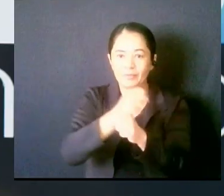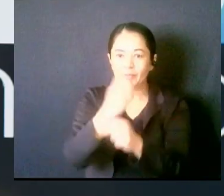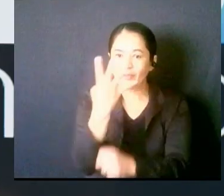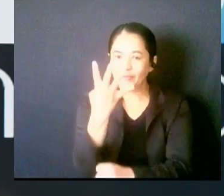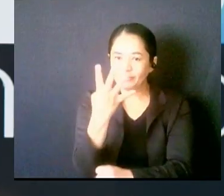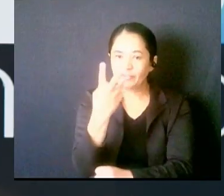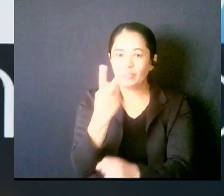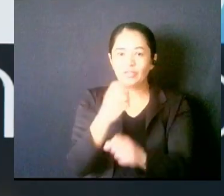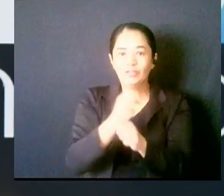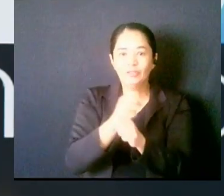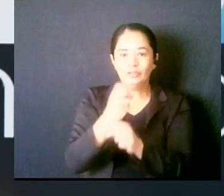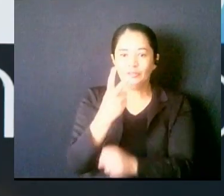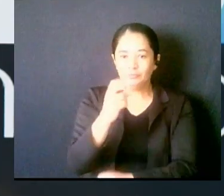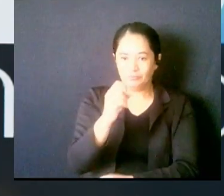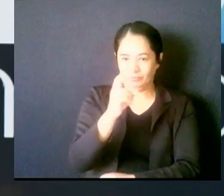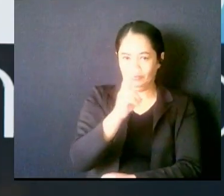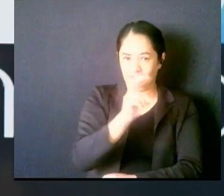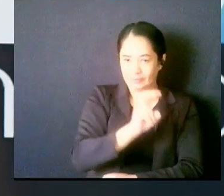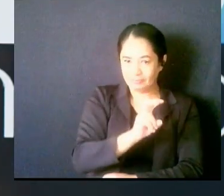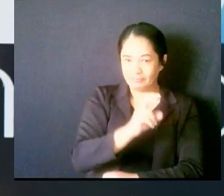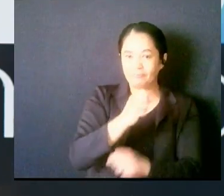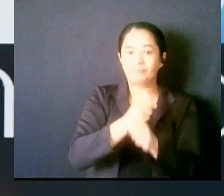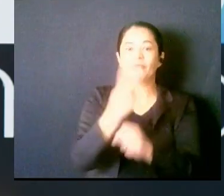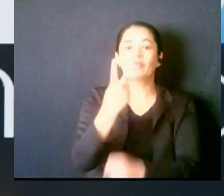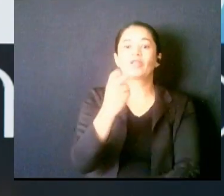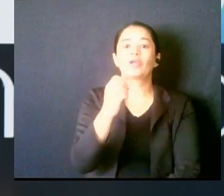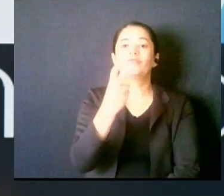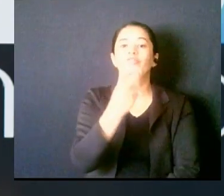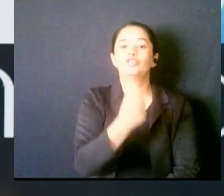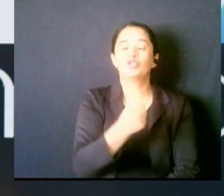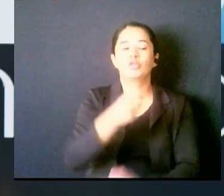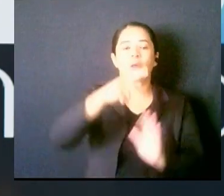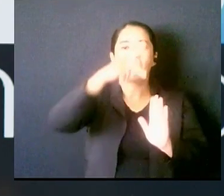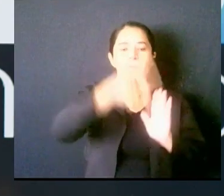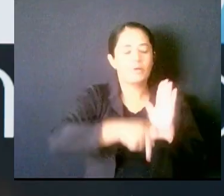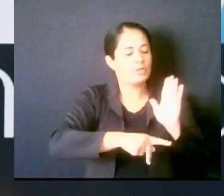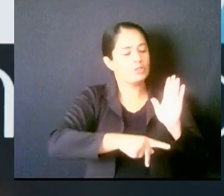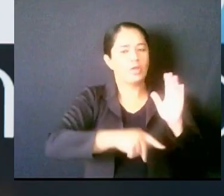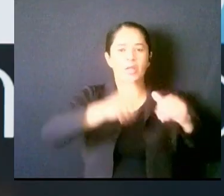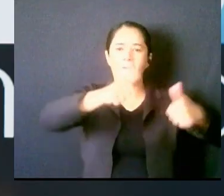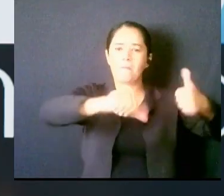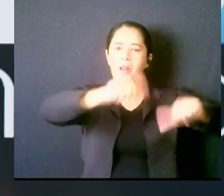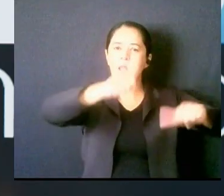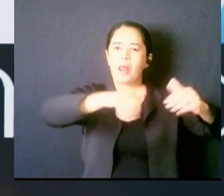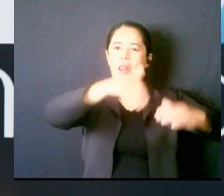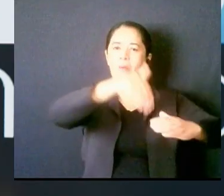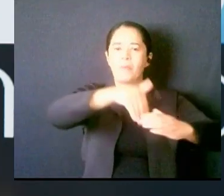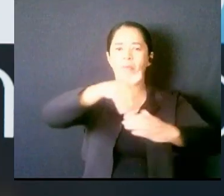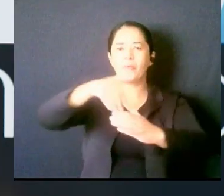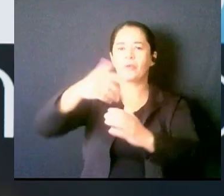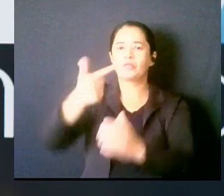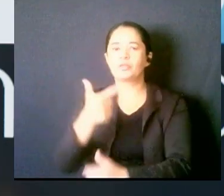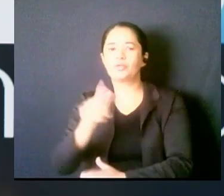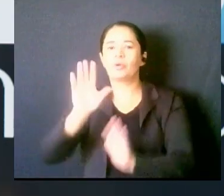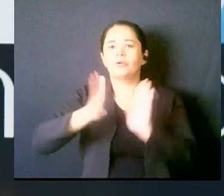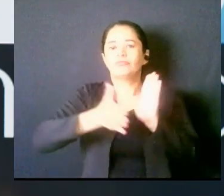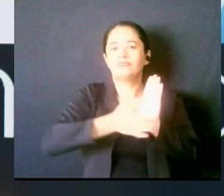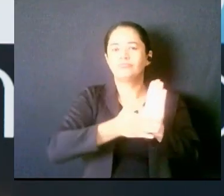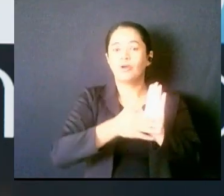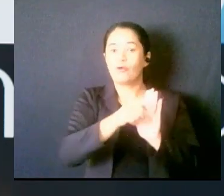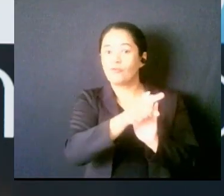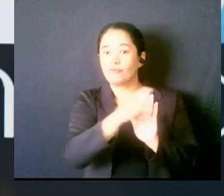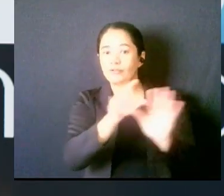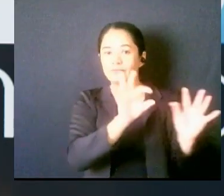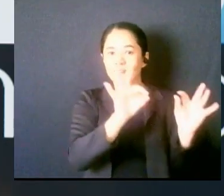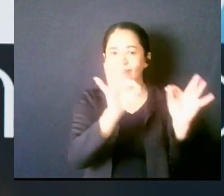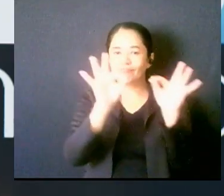2005-2028 analisaram e votaram projetos de leis e outras proposições. Você confere na íntegra e tudo o